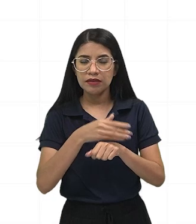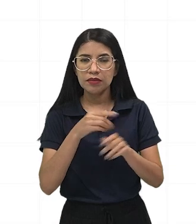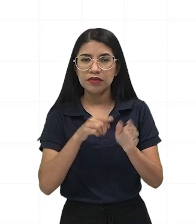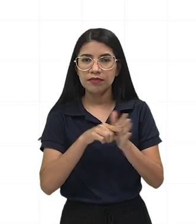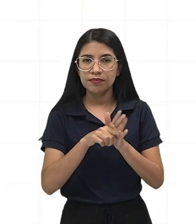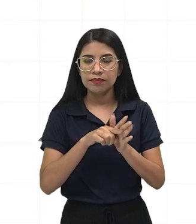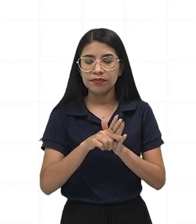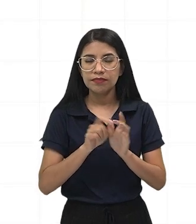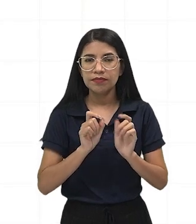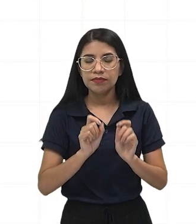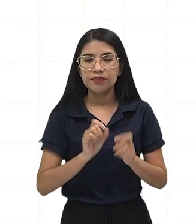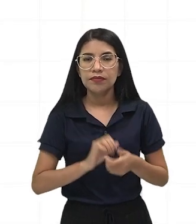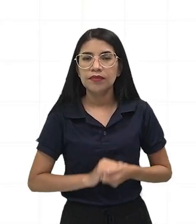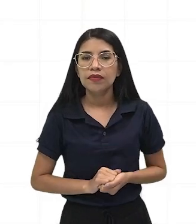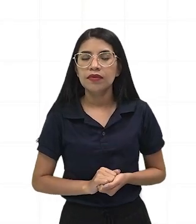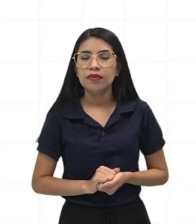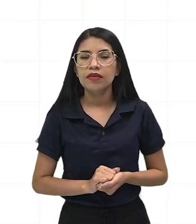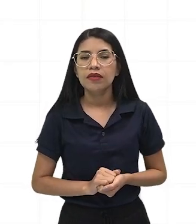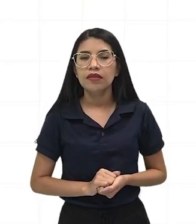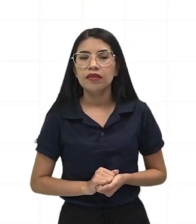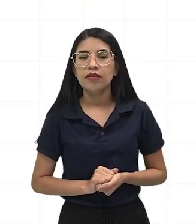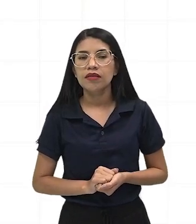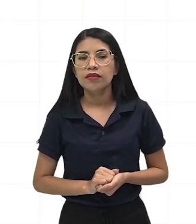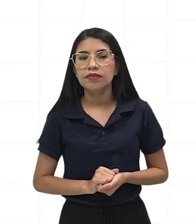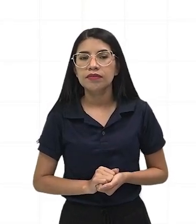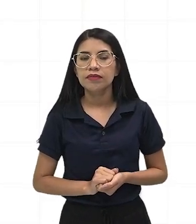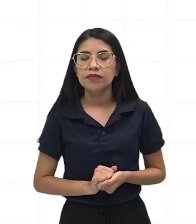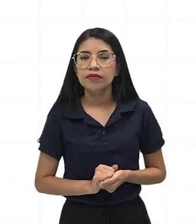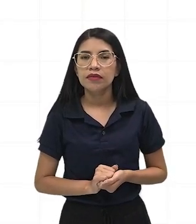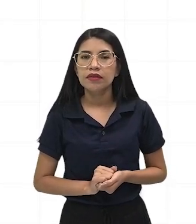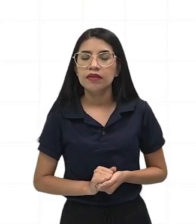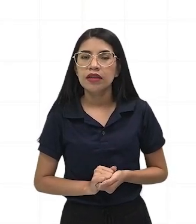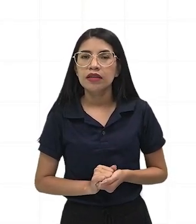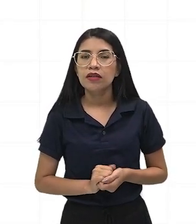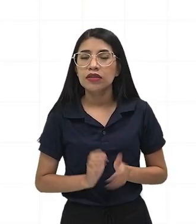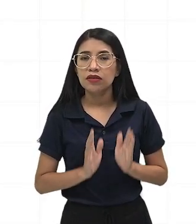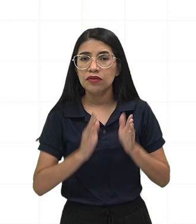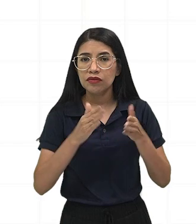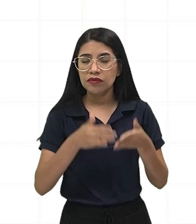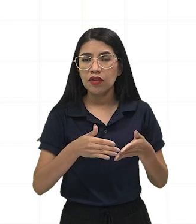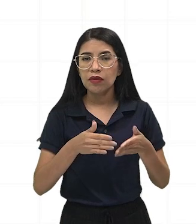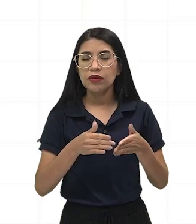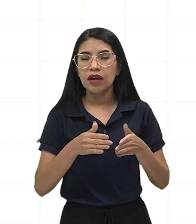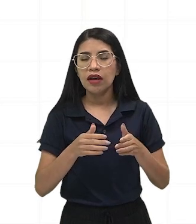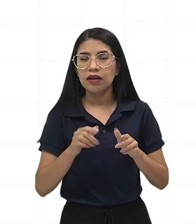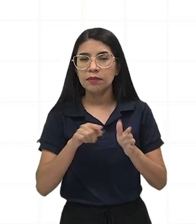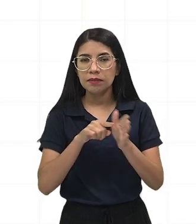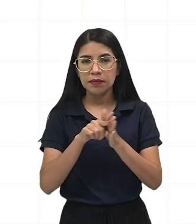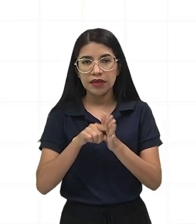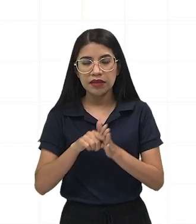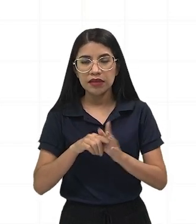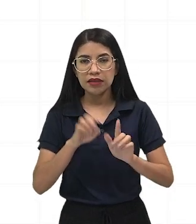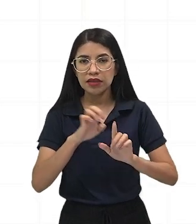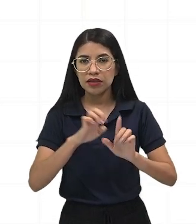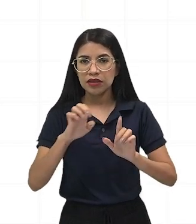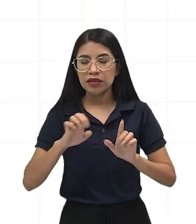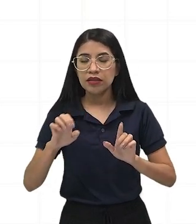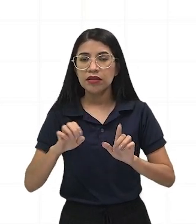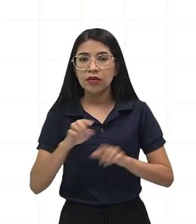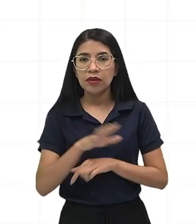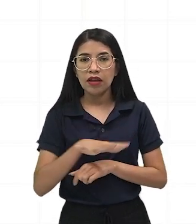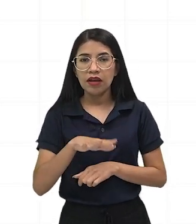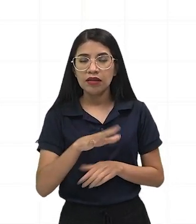todos, tá? Então, ela é objeto de trabalho da pesquisa estatística. São destes elementos que a